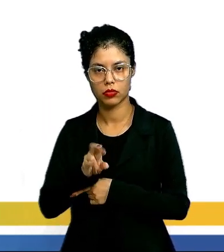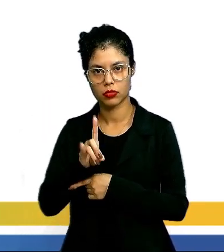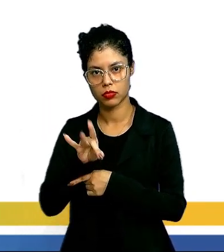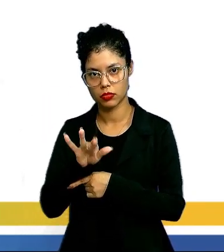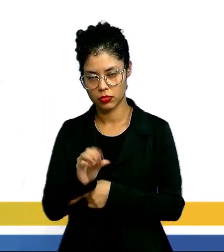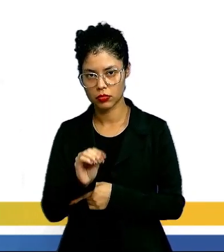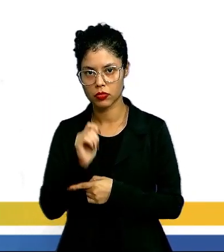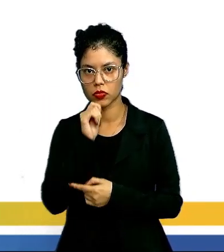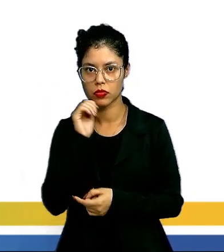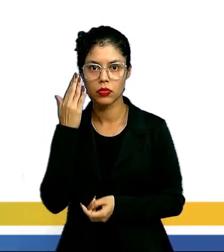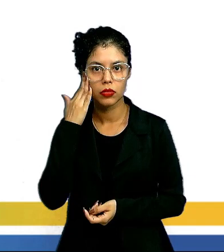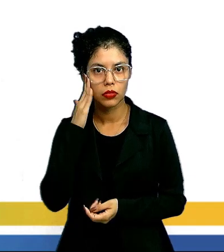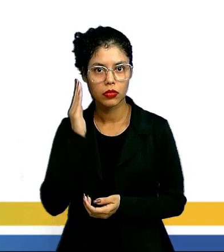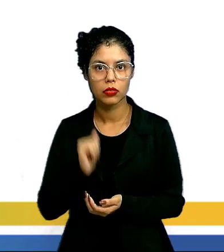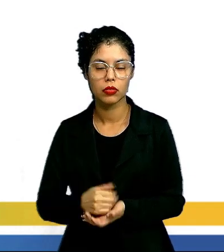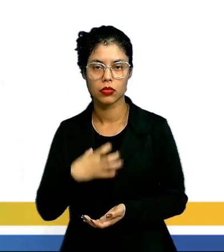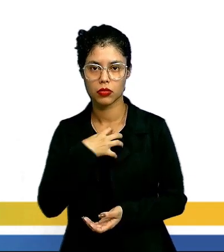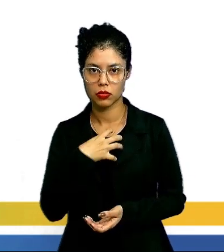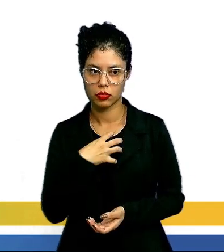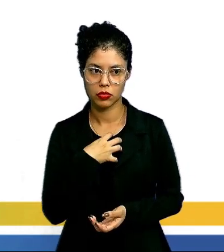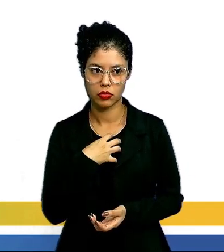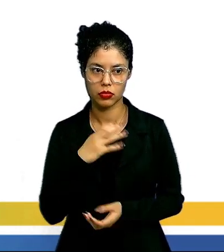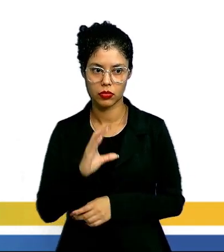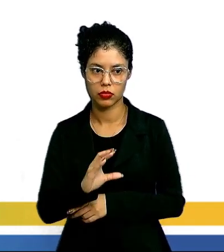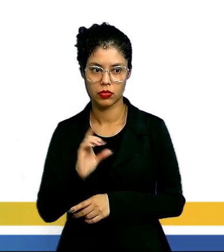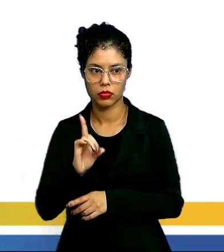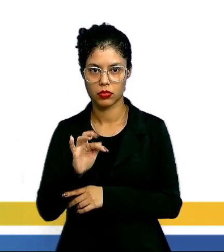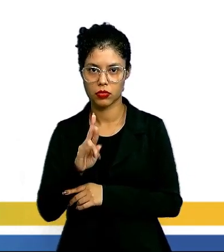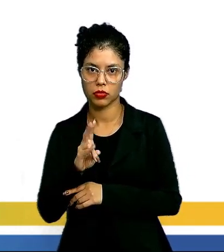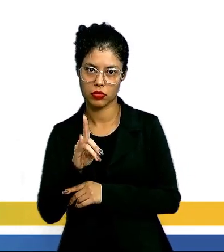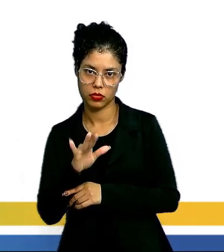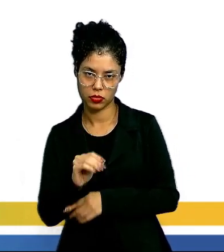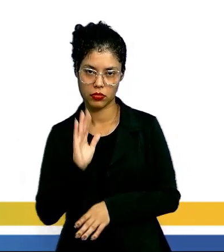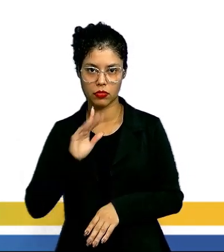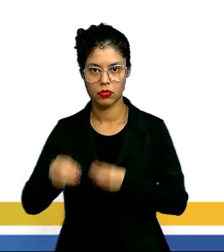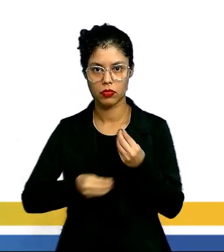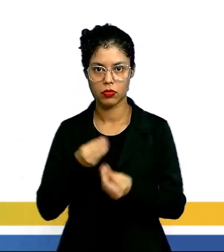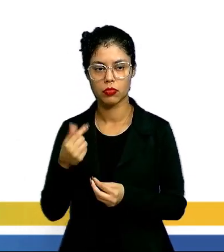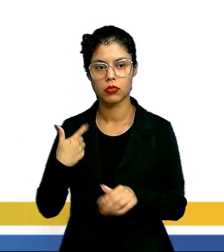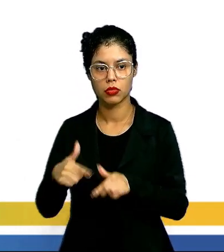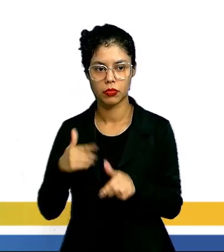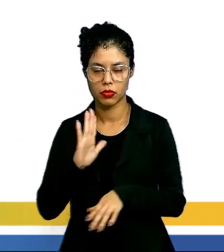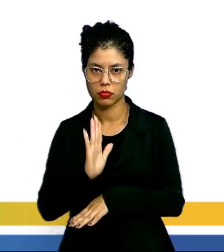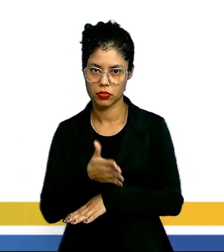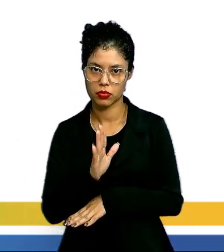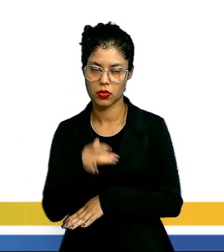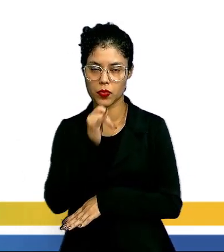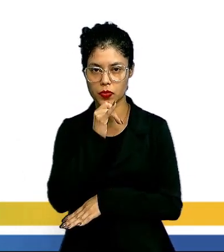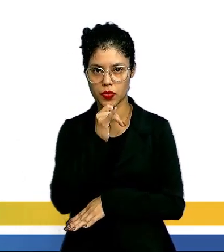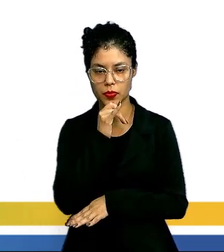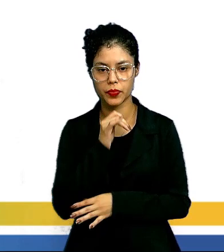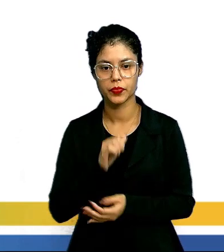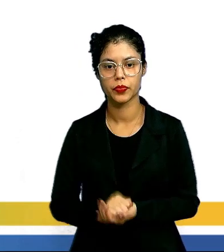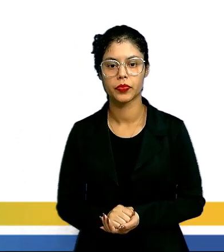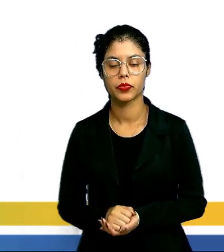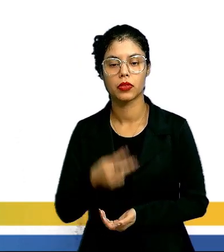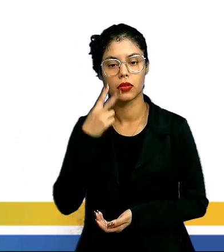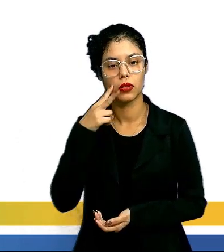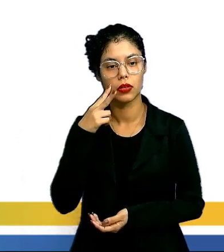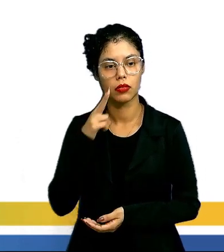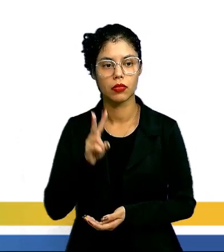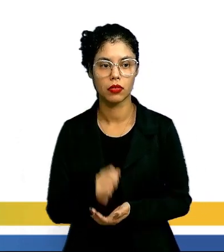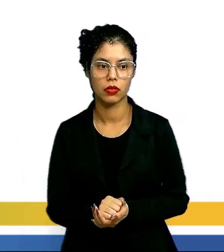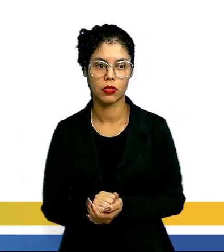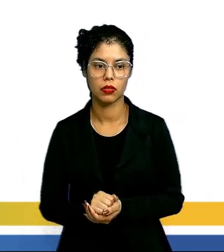essa compreensão ela tem tanto sentido denotativo de dicionário, como nós já trabalhamos, eu trouxe aí um exemplo. Por exemplo, ela viu a